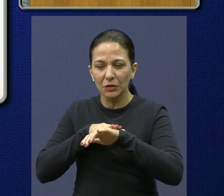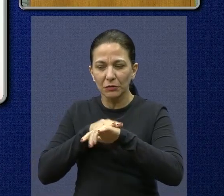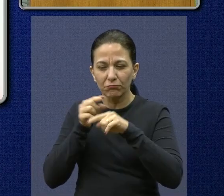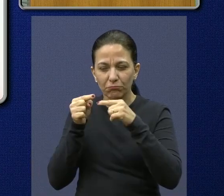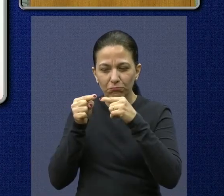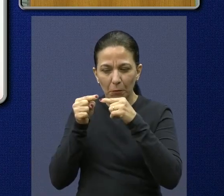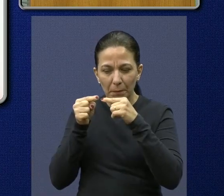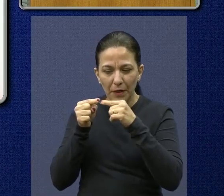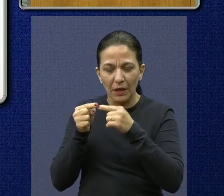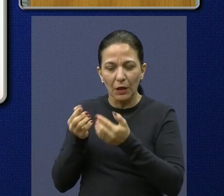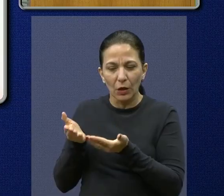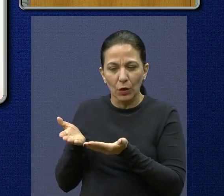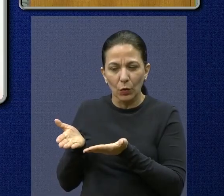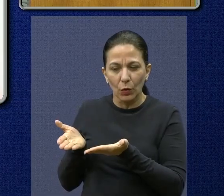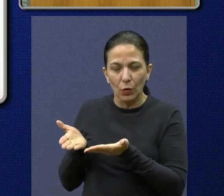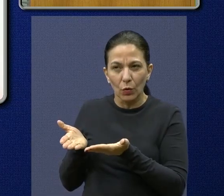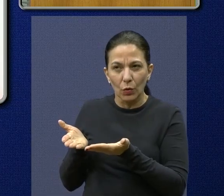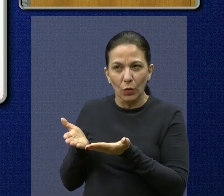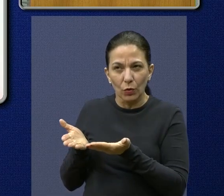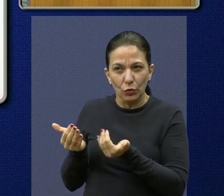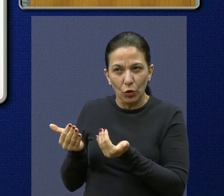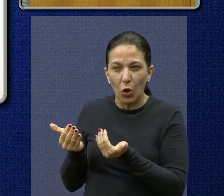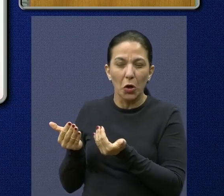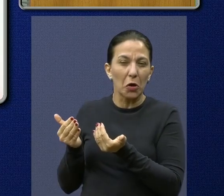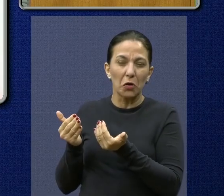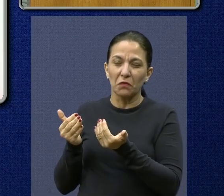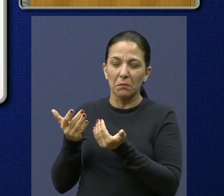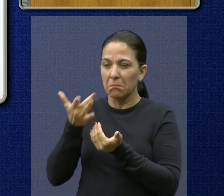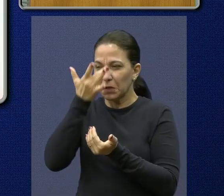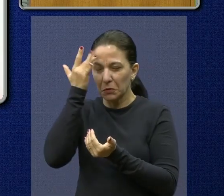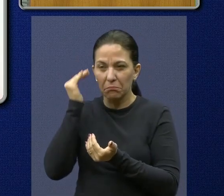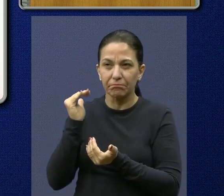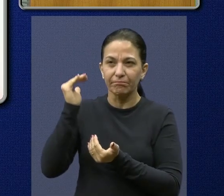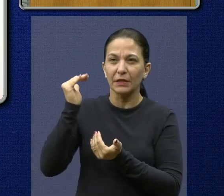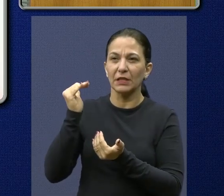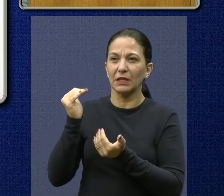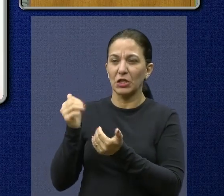os ansiosos, deprimidos, etc., têm uma propensão maior?